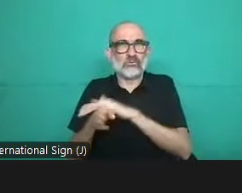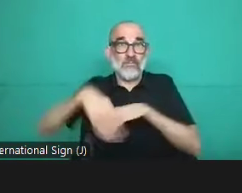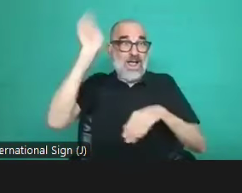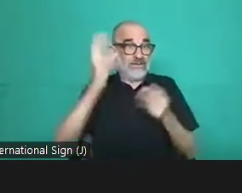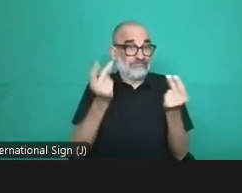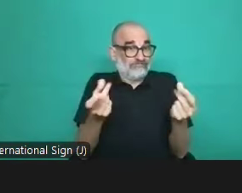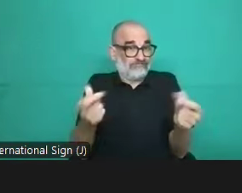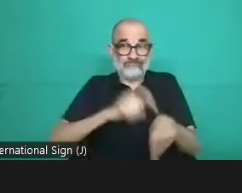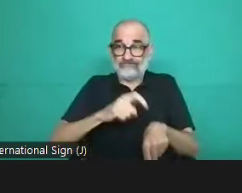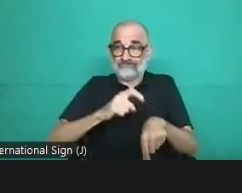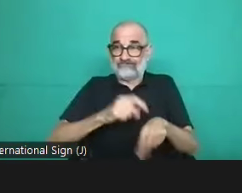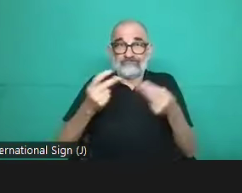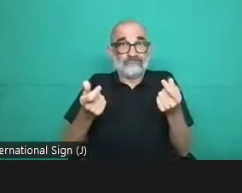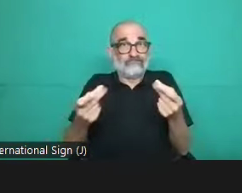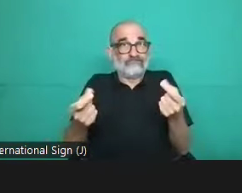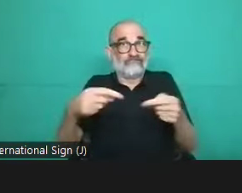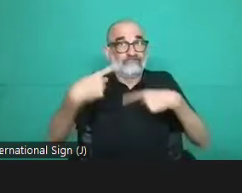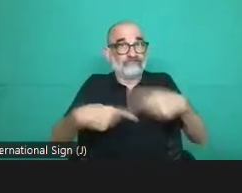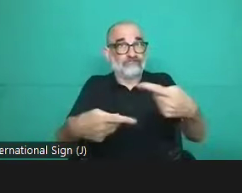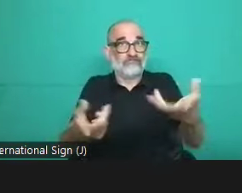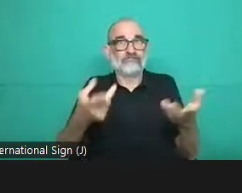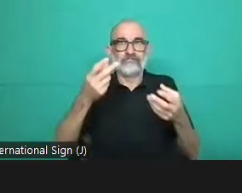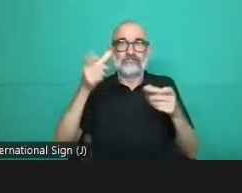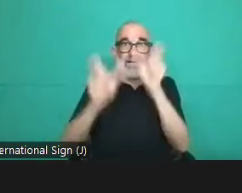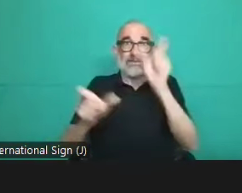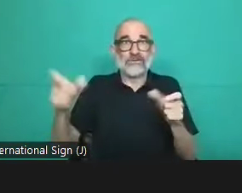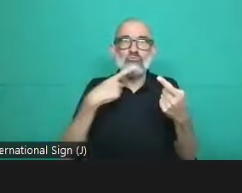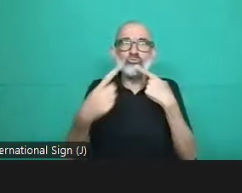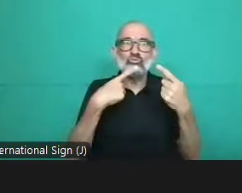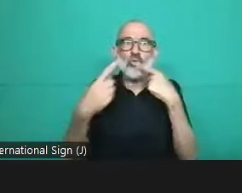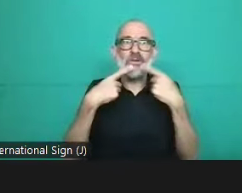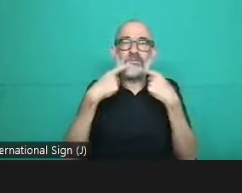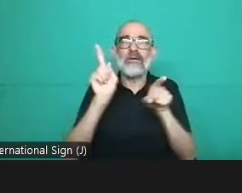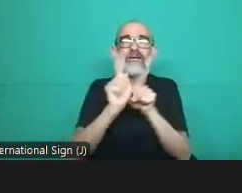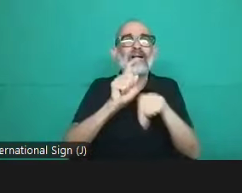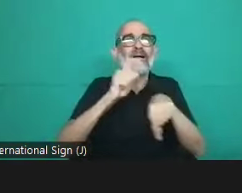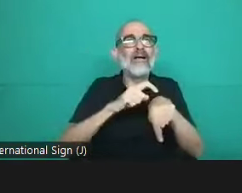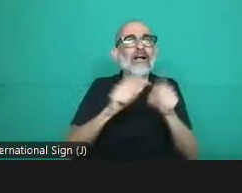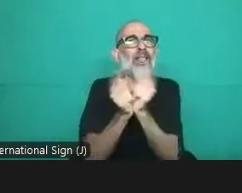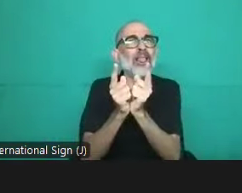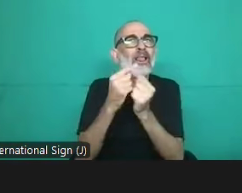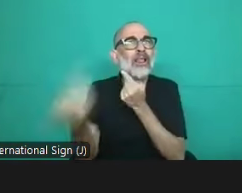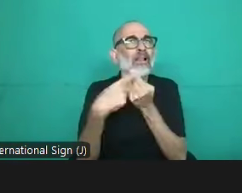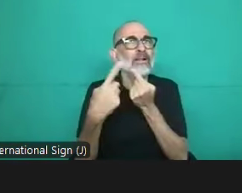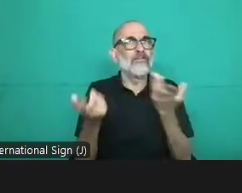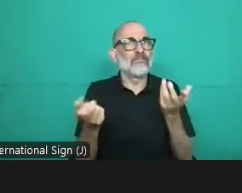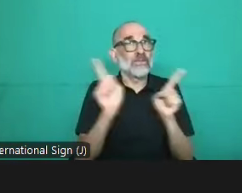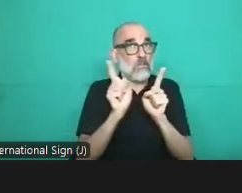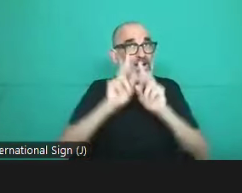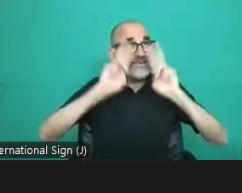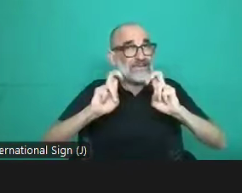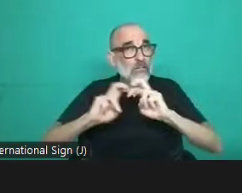especializada. Só que essas filas elas são focadas em procedimentos, né, no exame ou na consulta. Ela não tem como foco